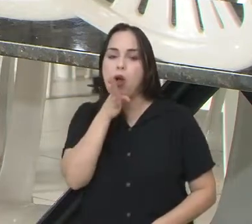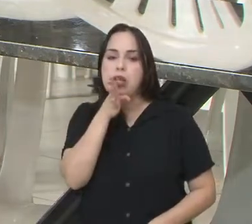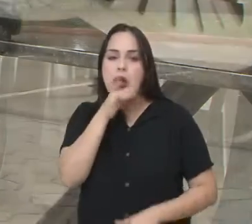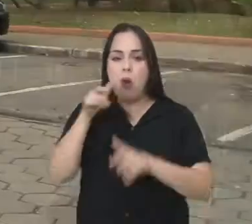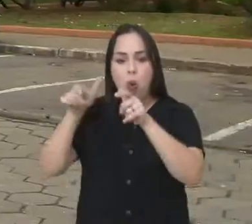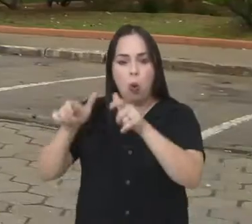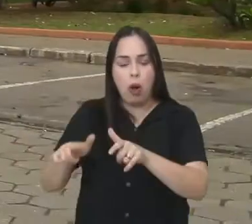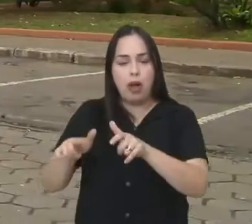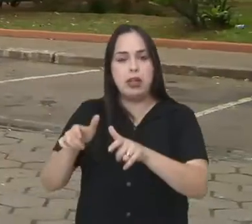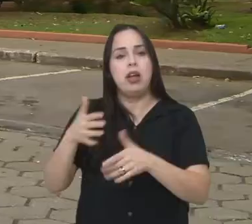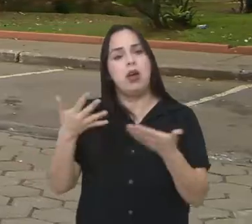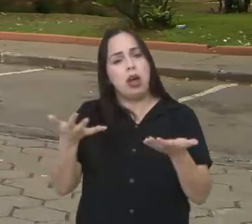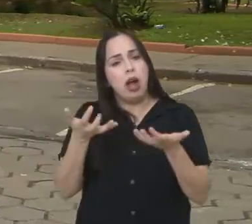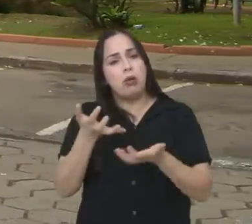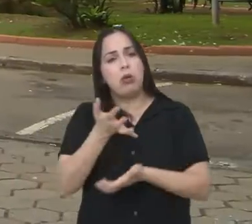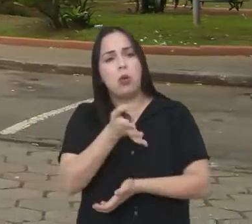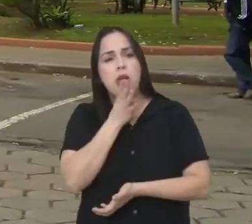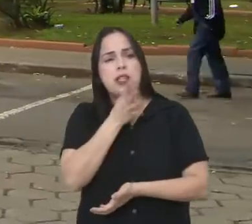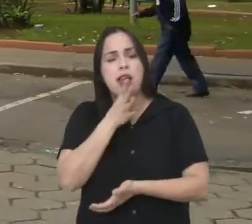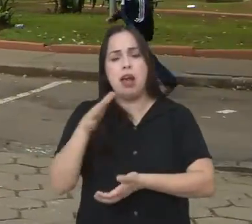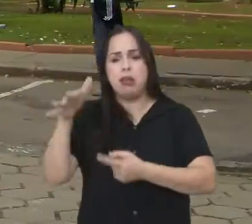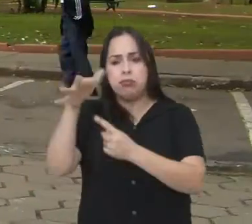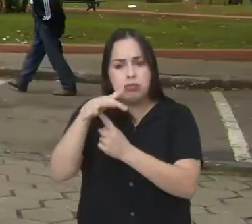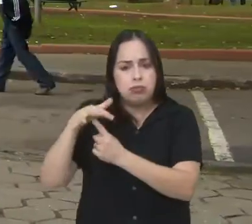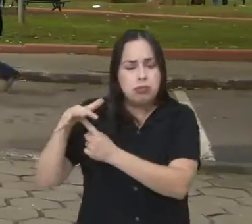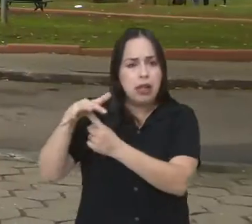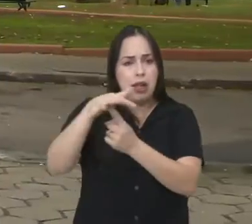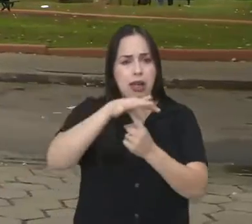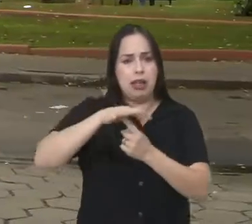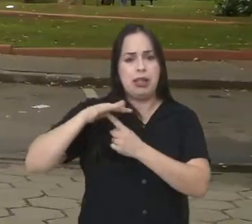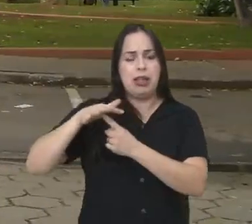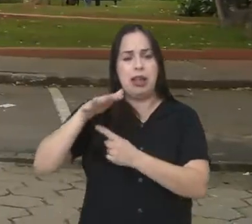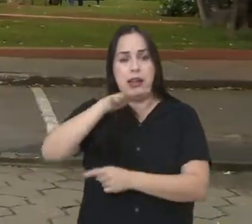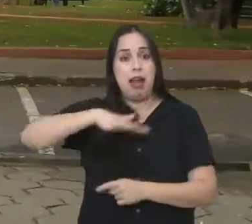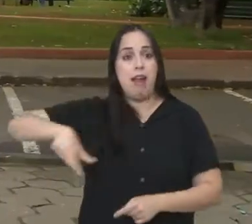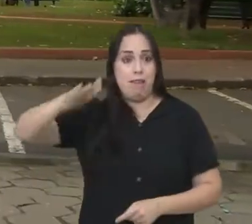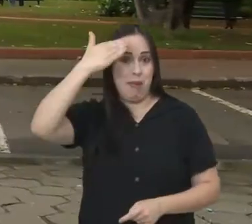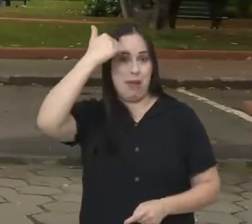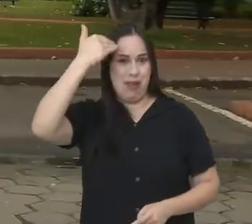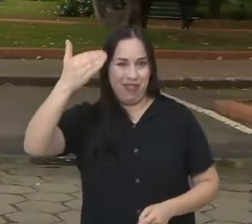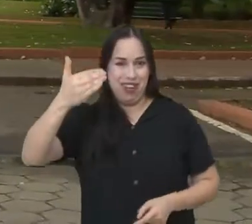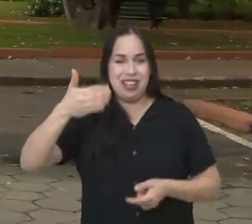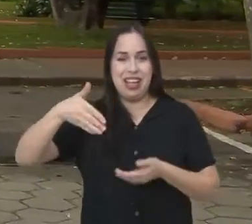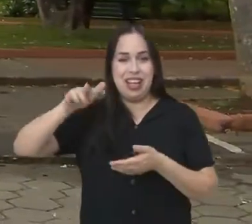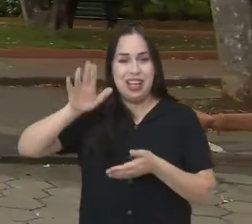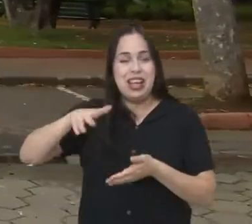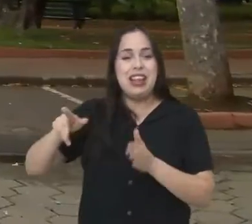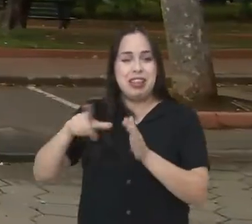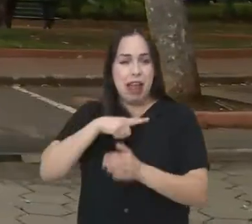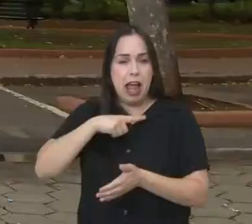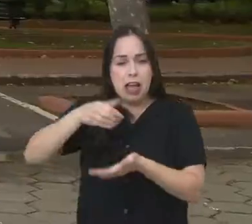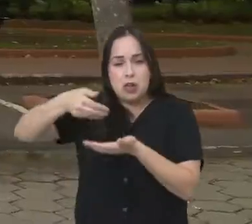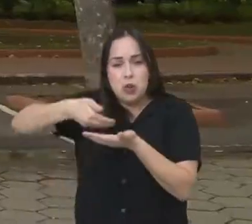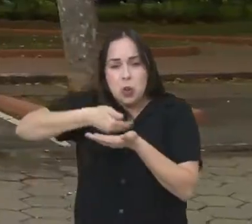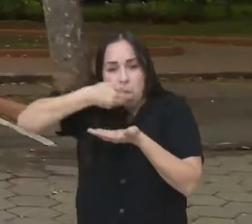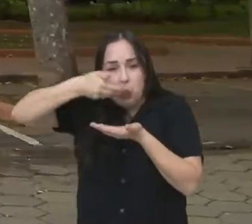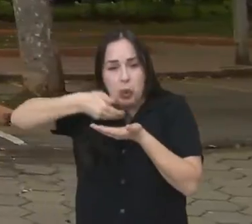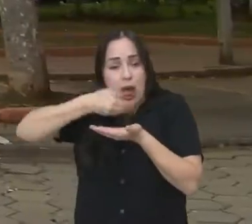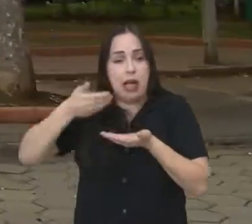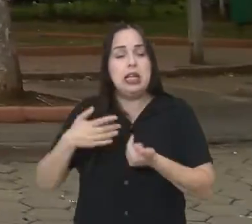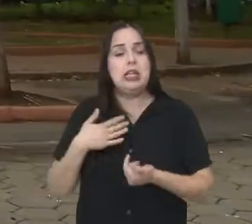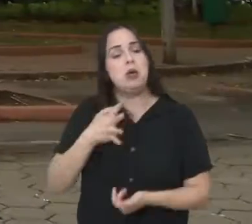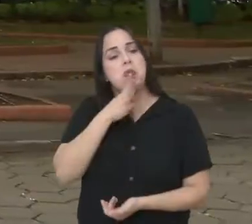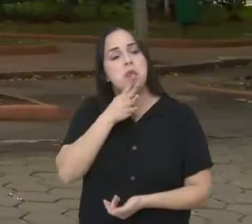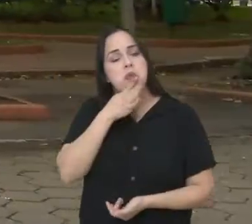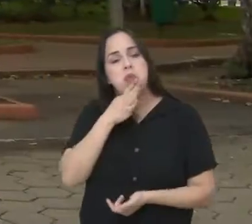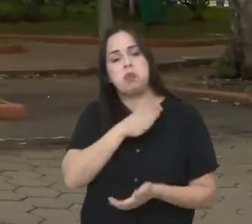eu queria conhecer a praça a princípio, né? Porque eu sabia, a Praça São Dimas, é a Praça do Caldinho, São José dos Campos e tal. Vamos lá conhecer